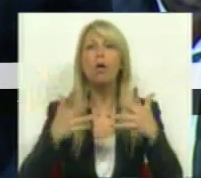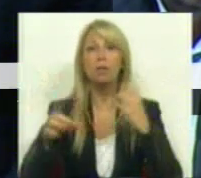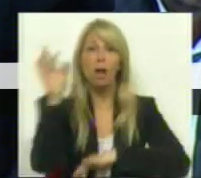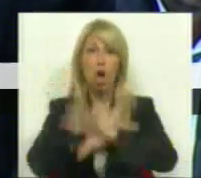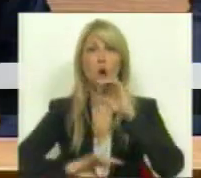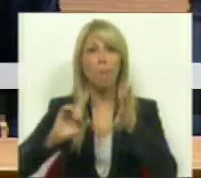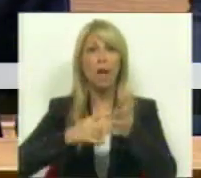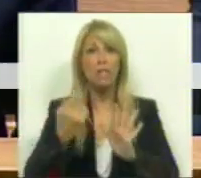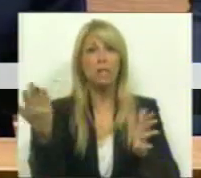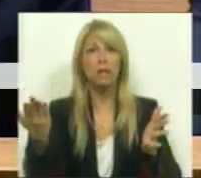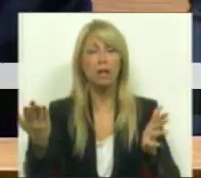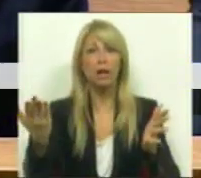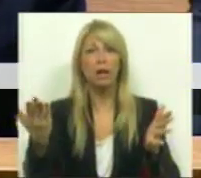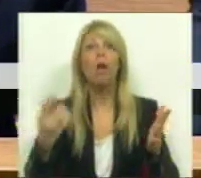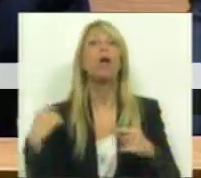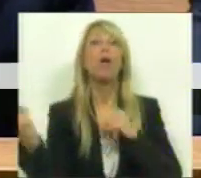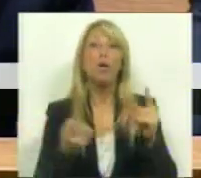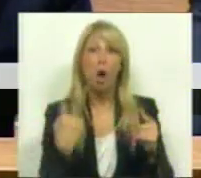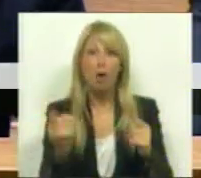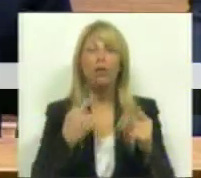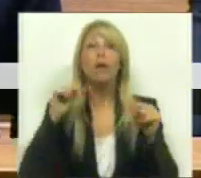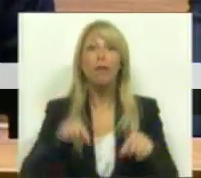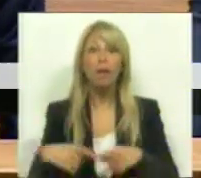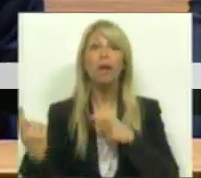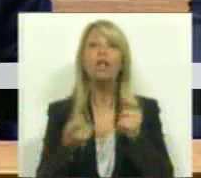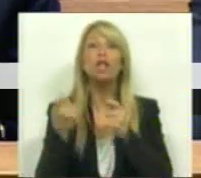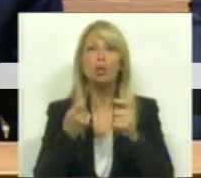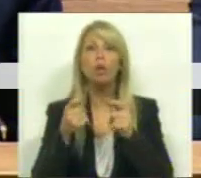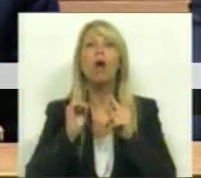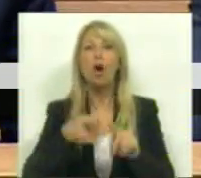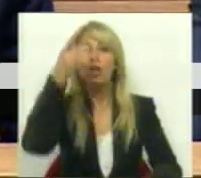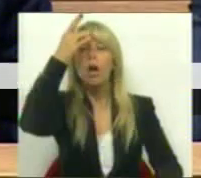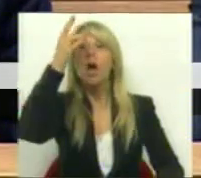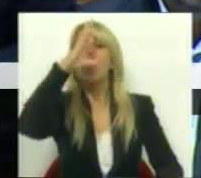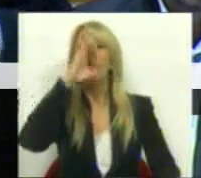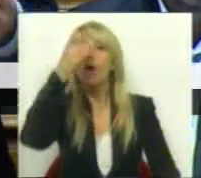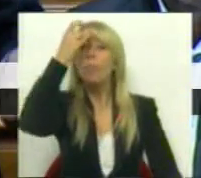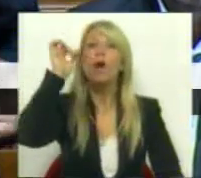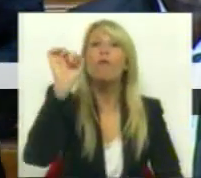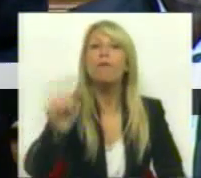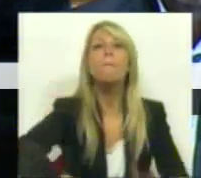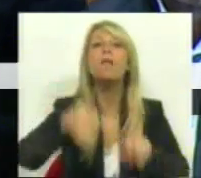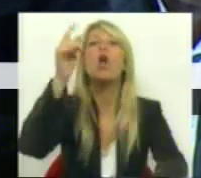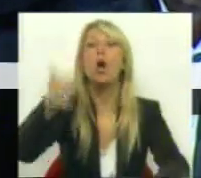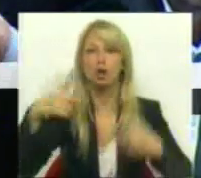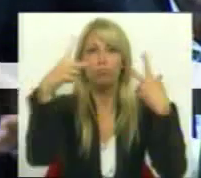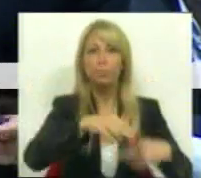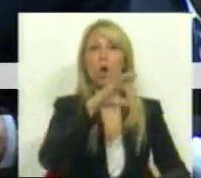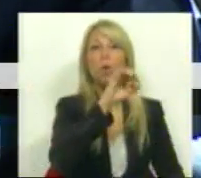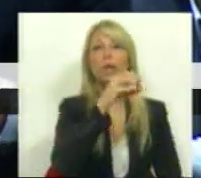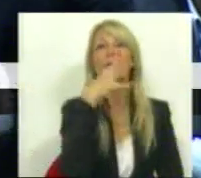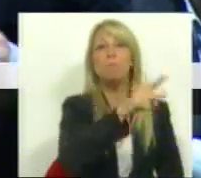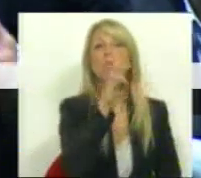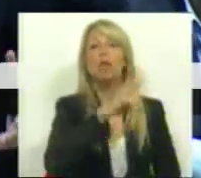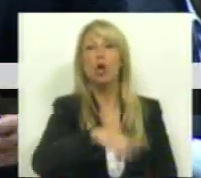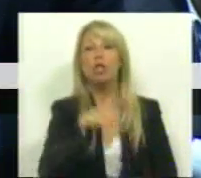Europa necessitava. Nós estamos aqui a discutir o que é que, na opinião do governo, é melhor. Se é um corte de 80 mil milhões, 100 mil